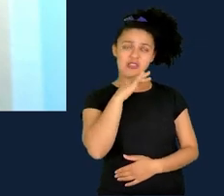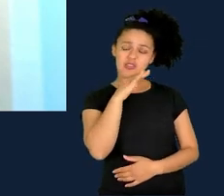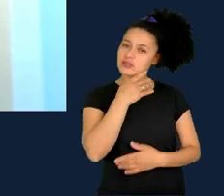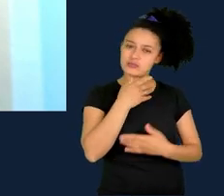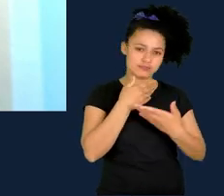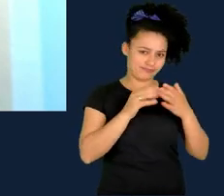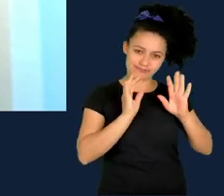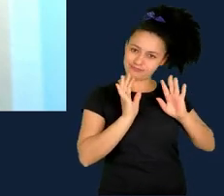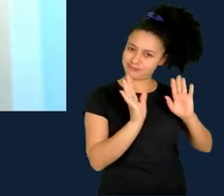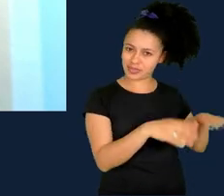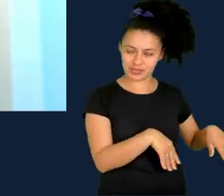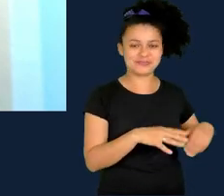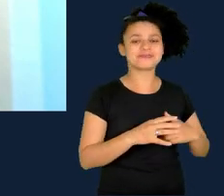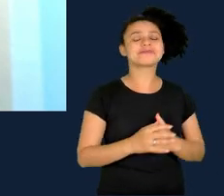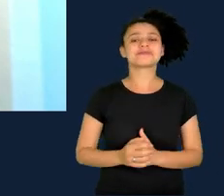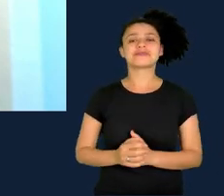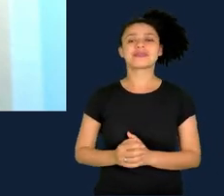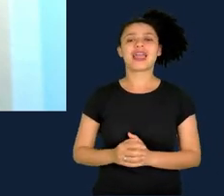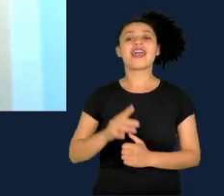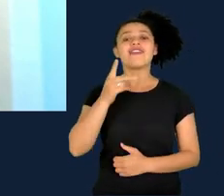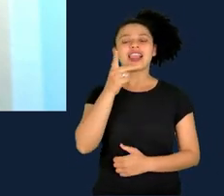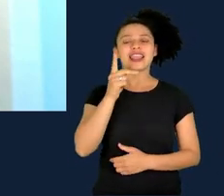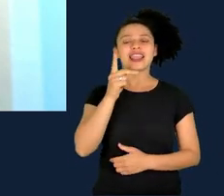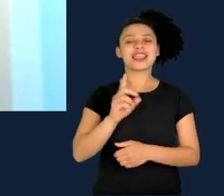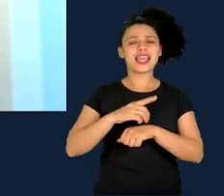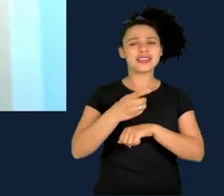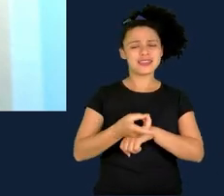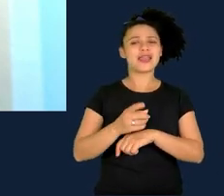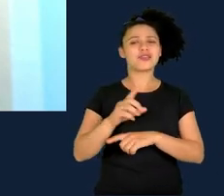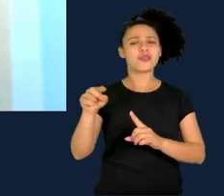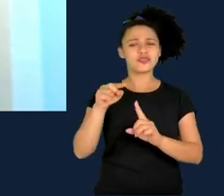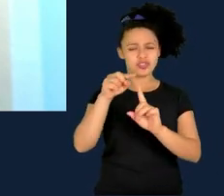aí a França botando a ética em primeiro lugar, né?